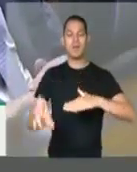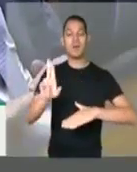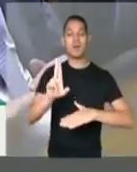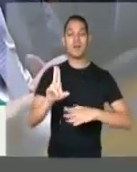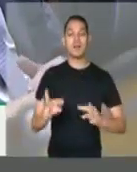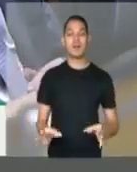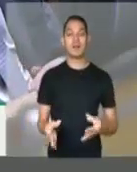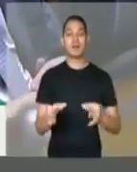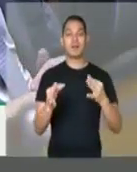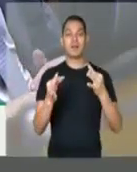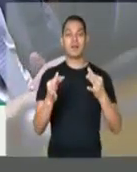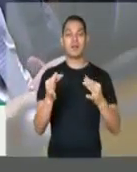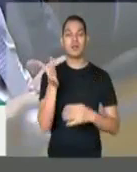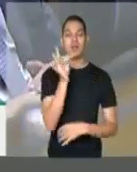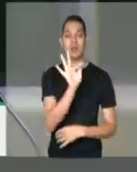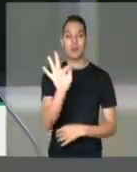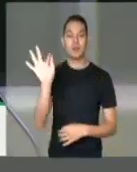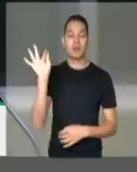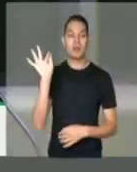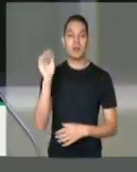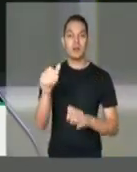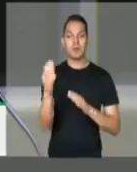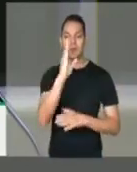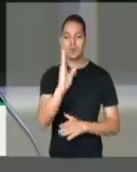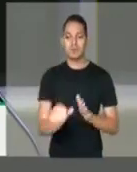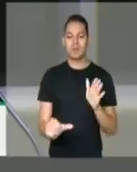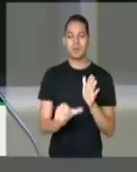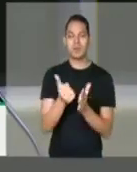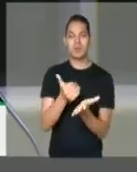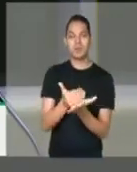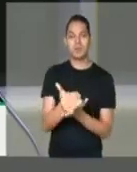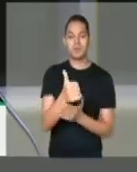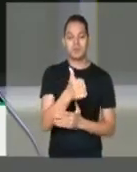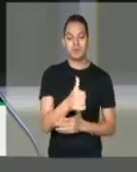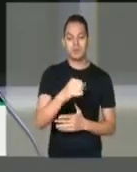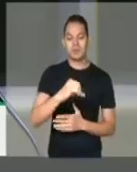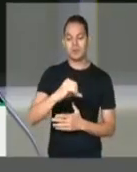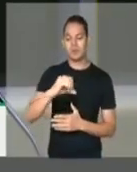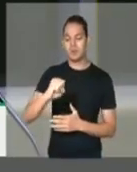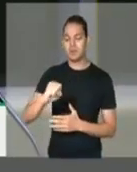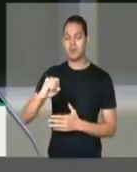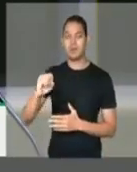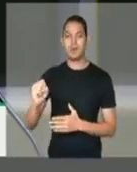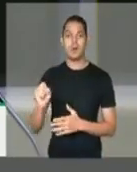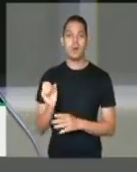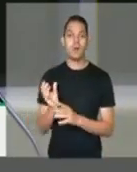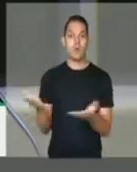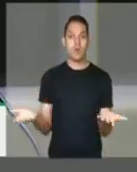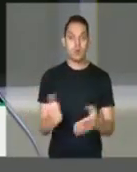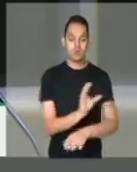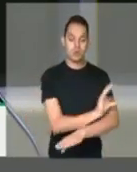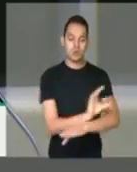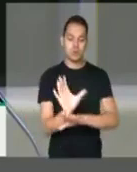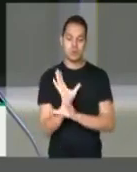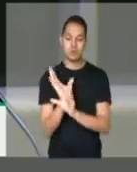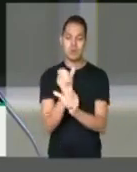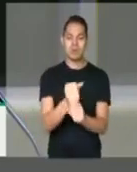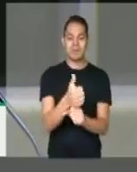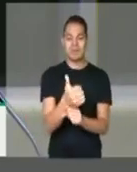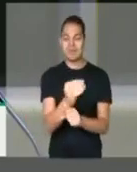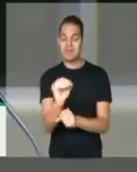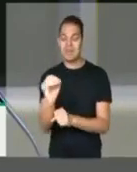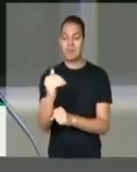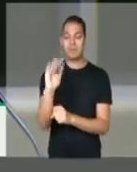Federal do Brasil começou em 1990 e hoje tem mais de 100 cursos de